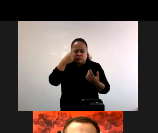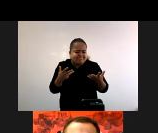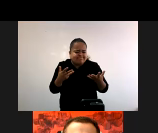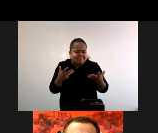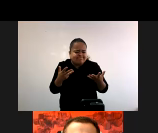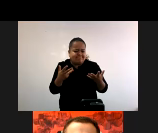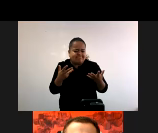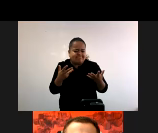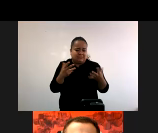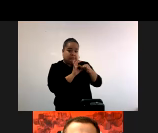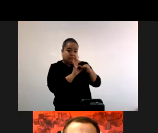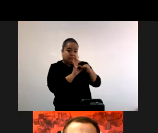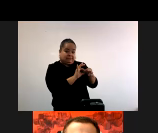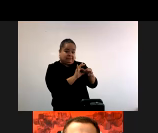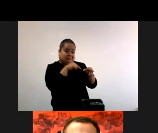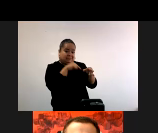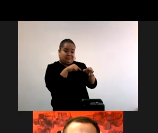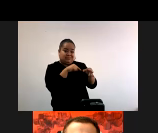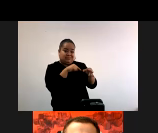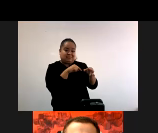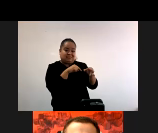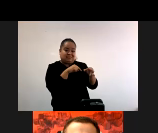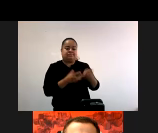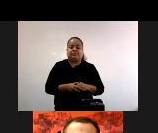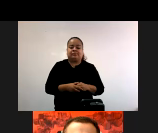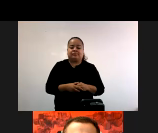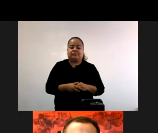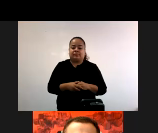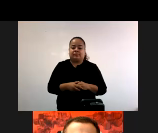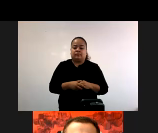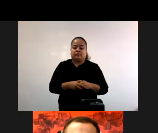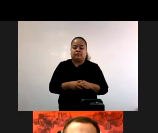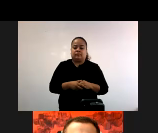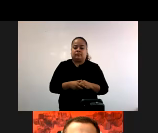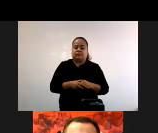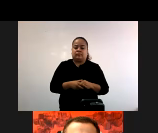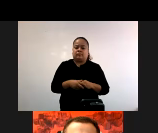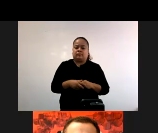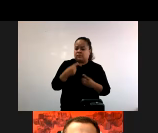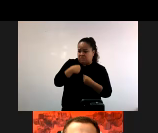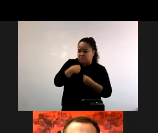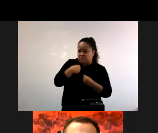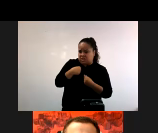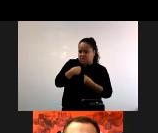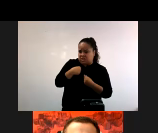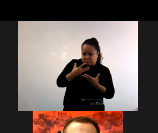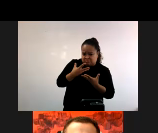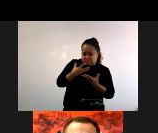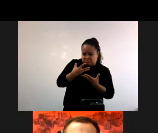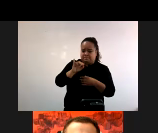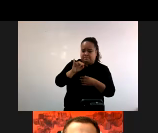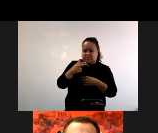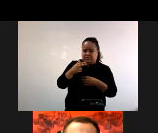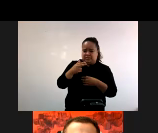os pontos que foram mencionados. Me pediram que falasse da varíola símica, trabalhando com as comunidades,